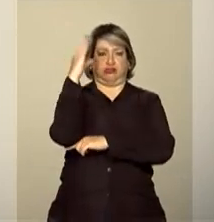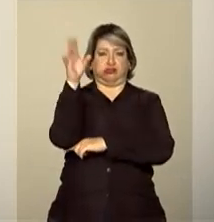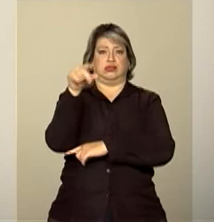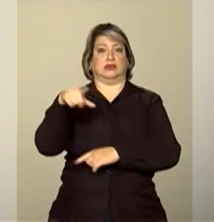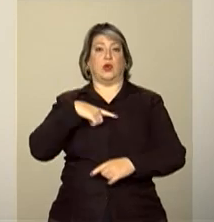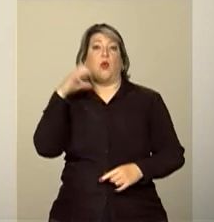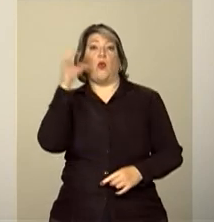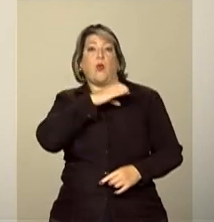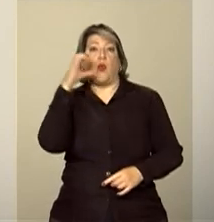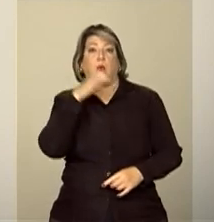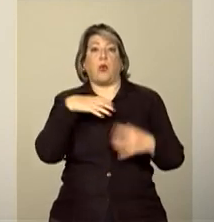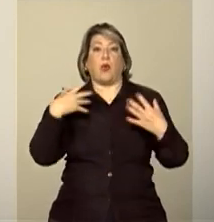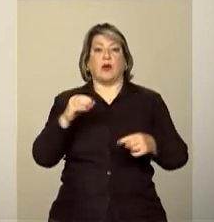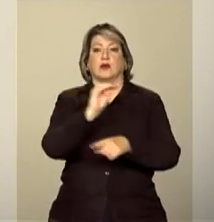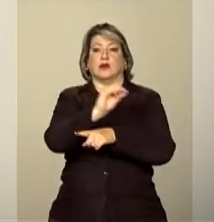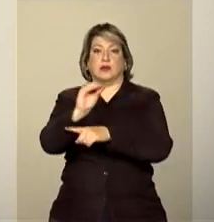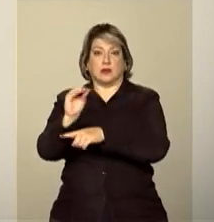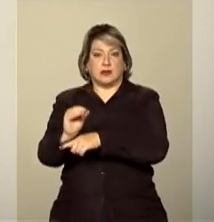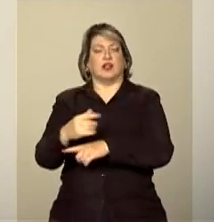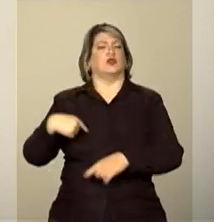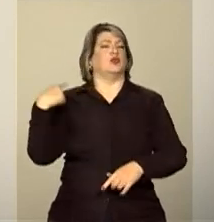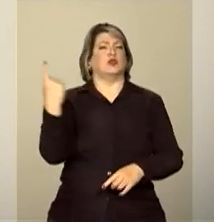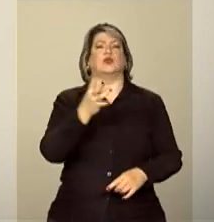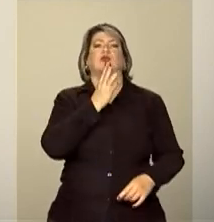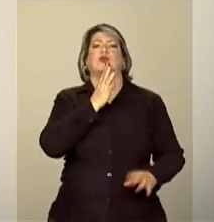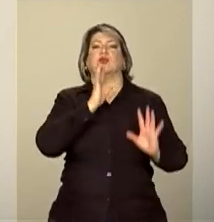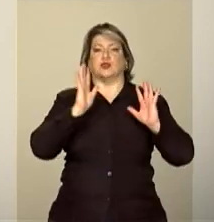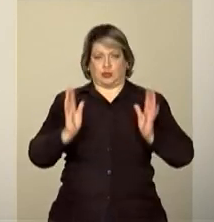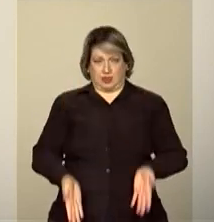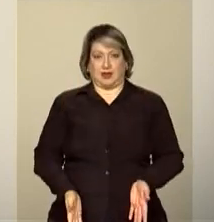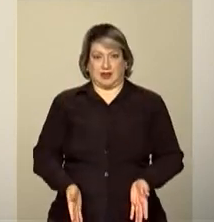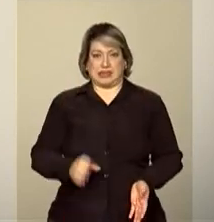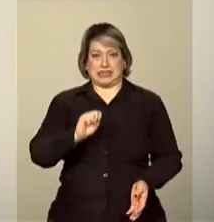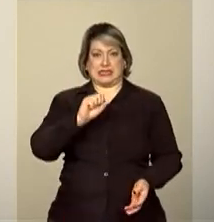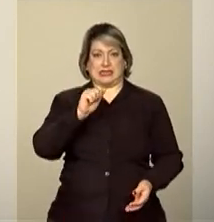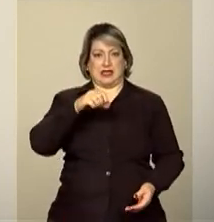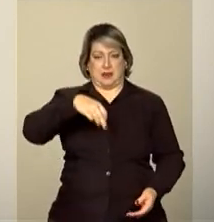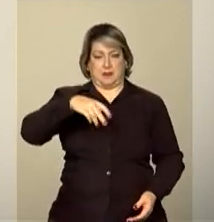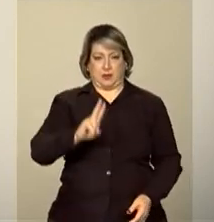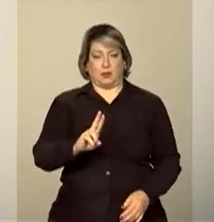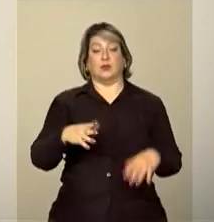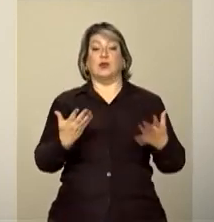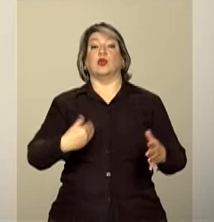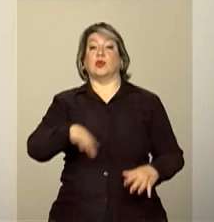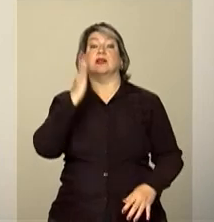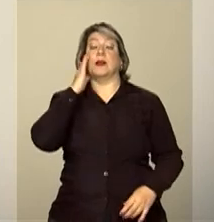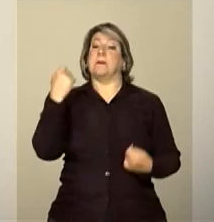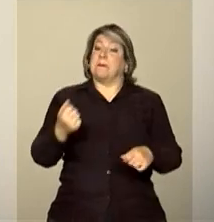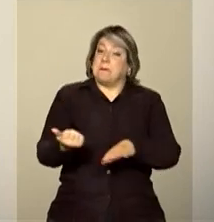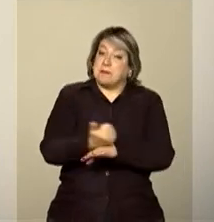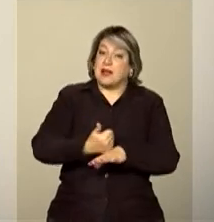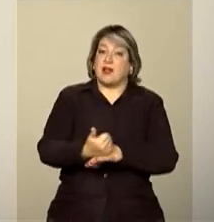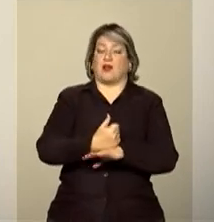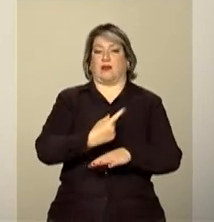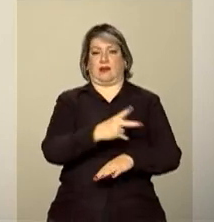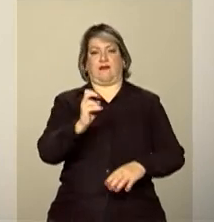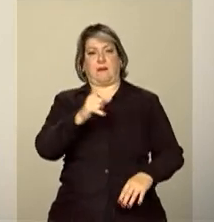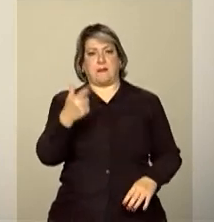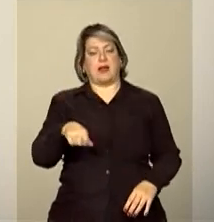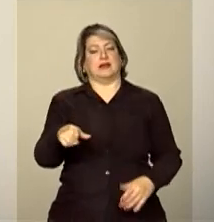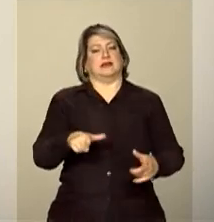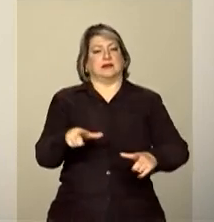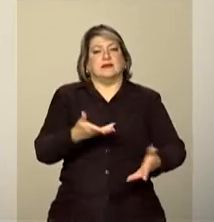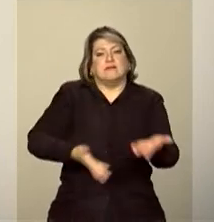móvel de urgência e que já ganhou a confiança a população e a gente sabe Luciano que é preciso melhorar cada vez mais